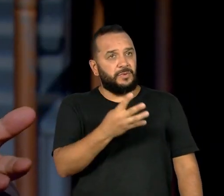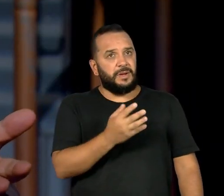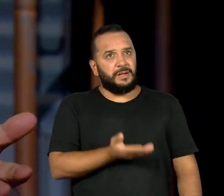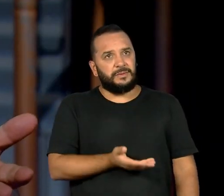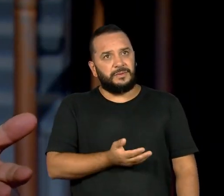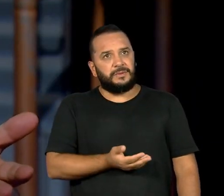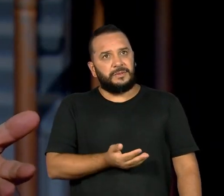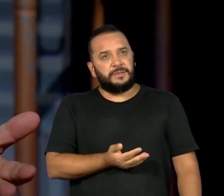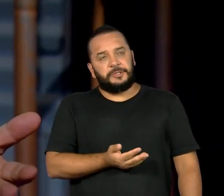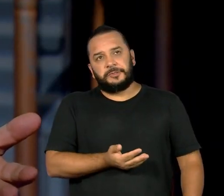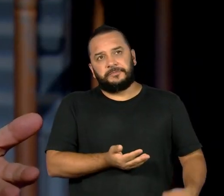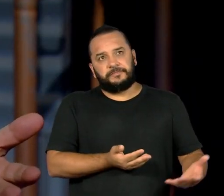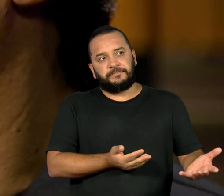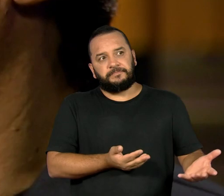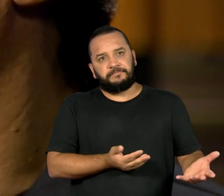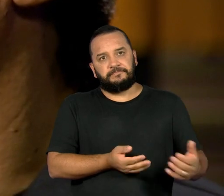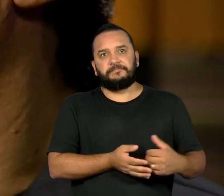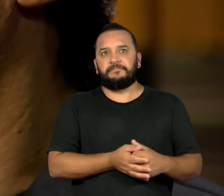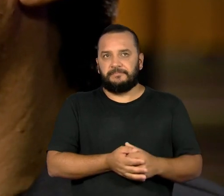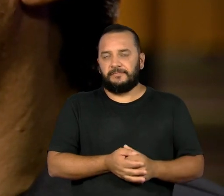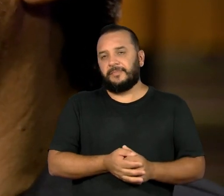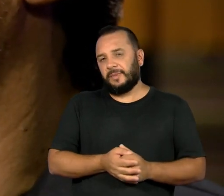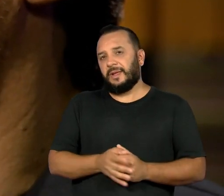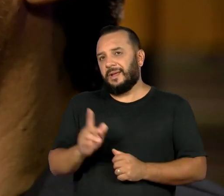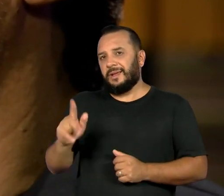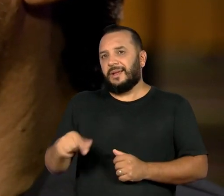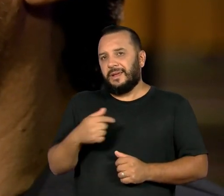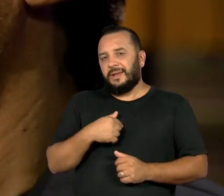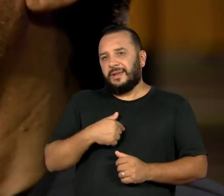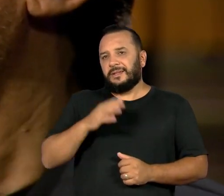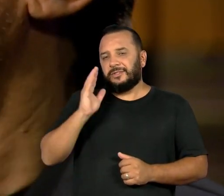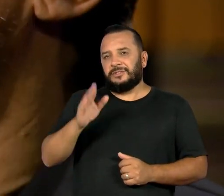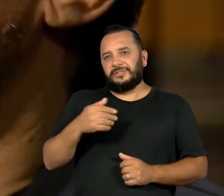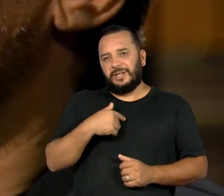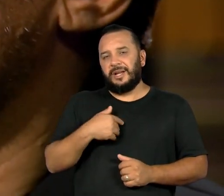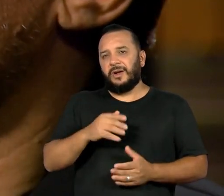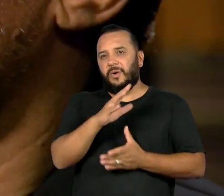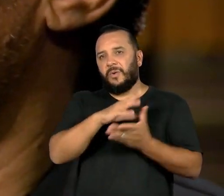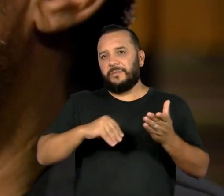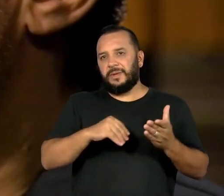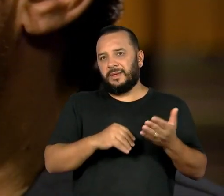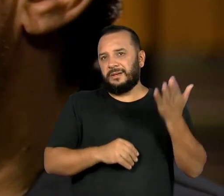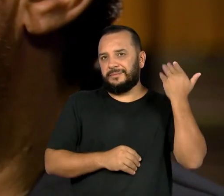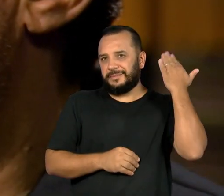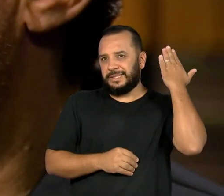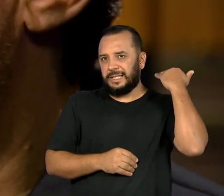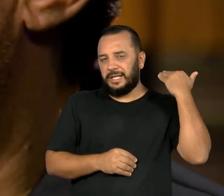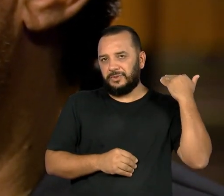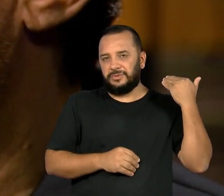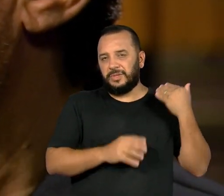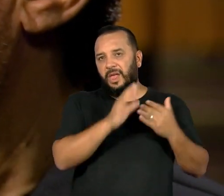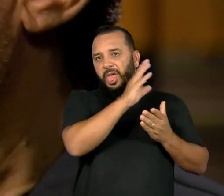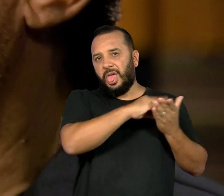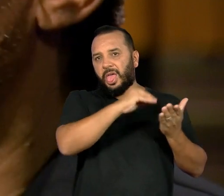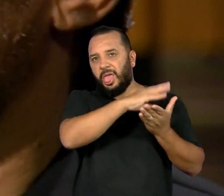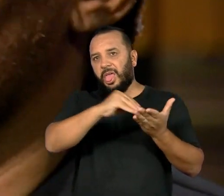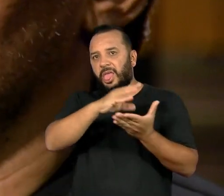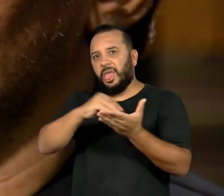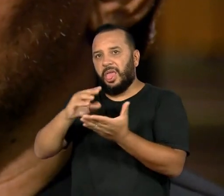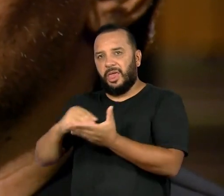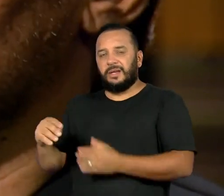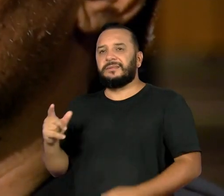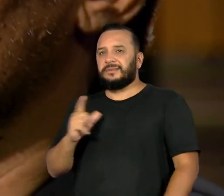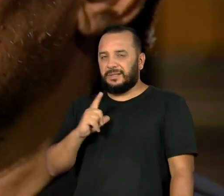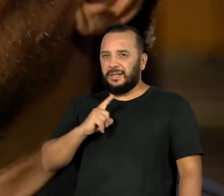2024, acho que... É um anacronismo, né, Taz? E ainda acho que uma influência